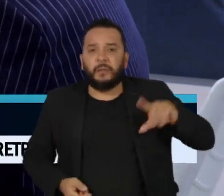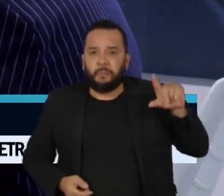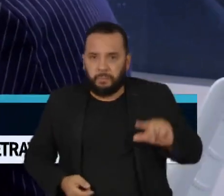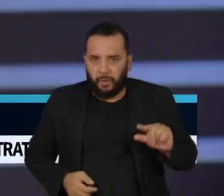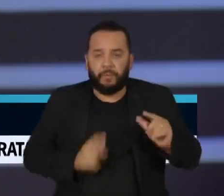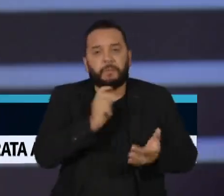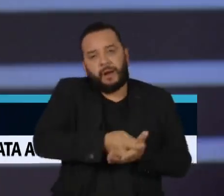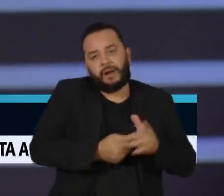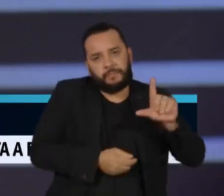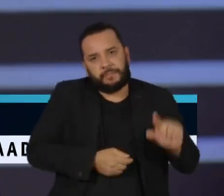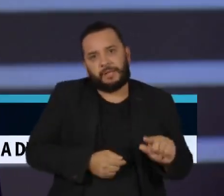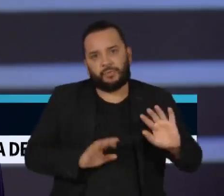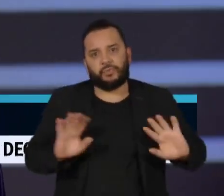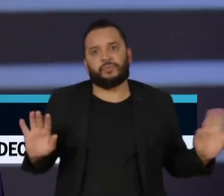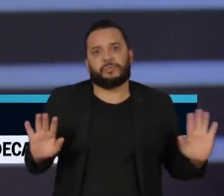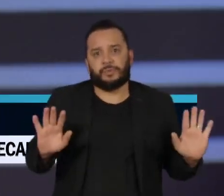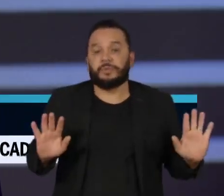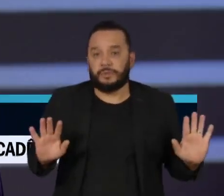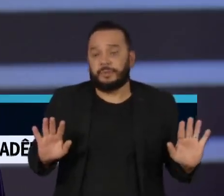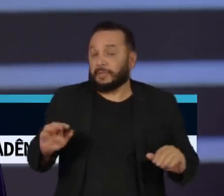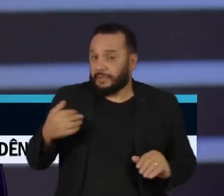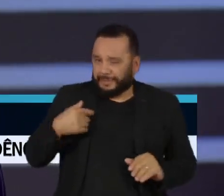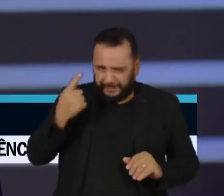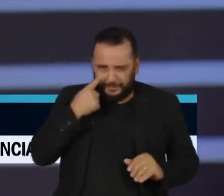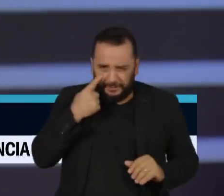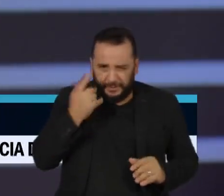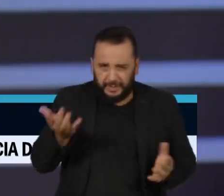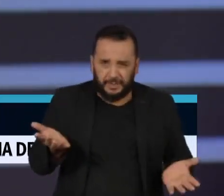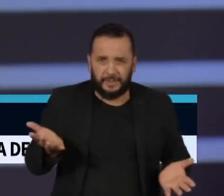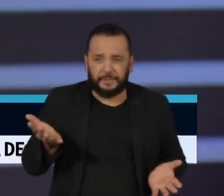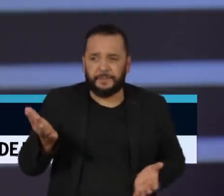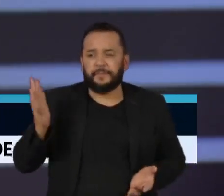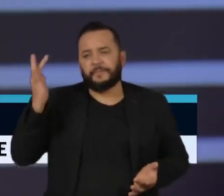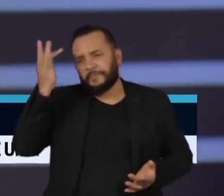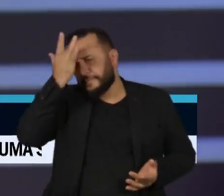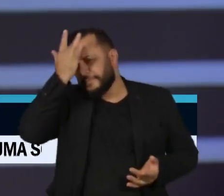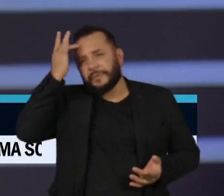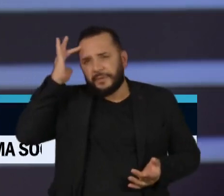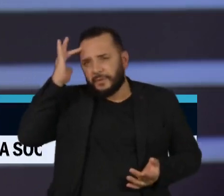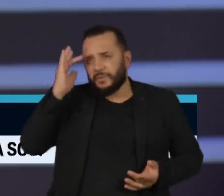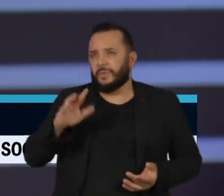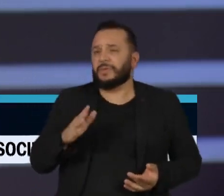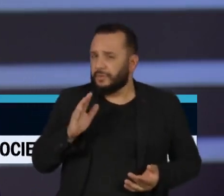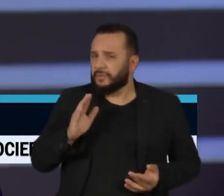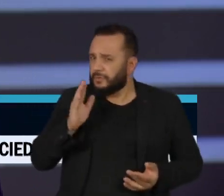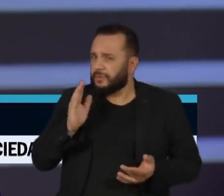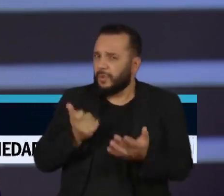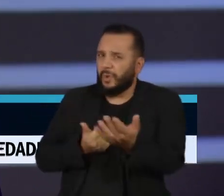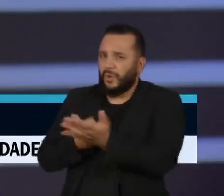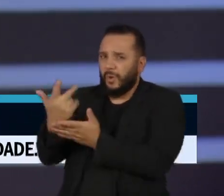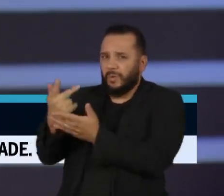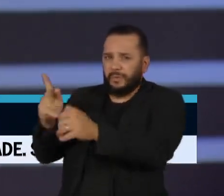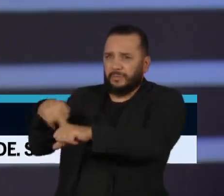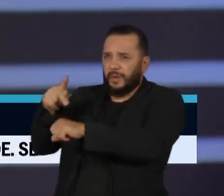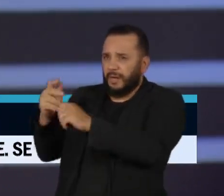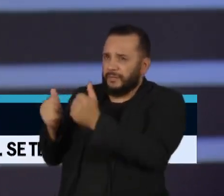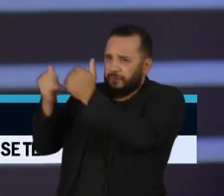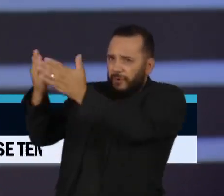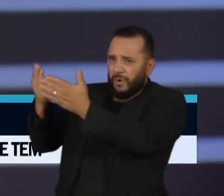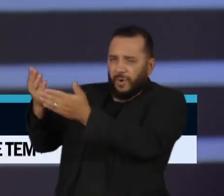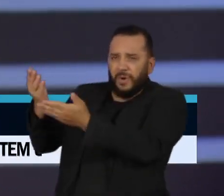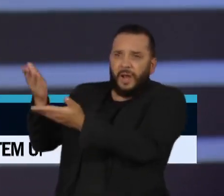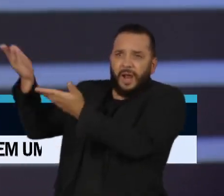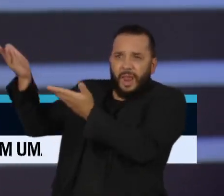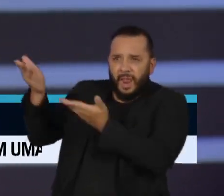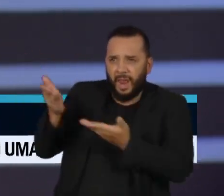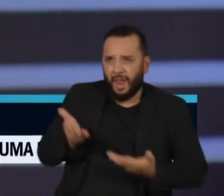olha especificamente para este caso do consumo relativo a esses produtos importados, de fato a gente